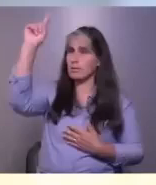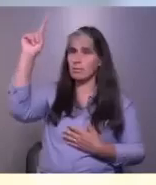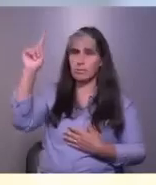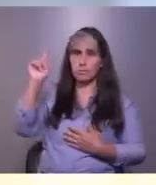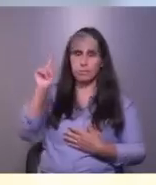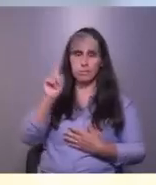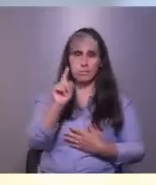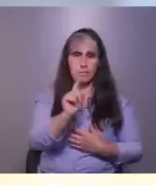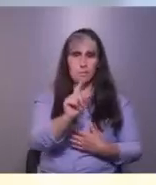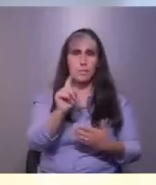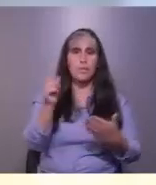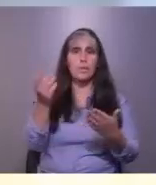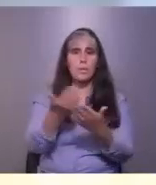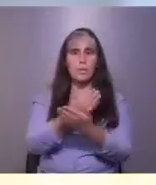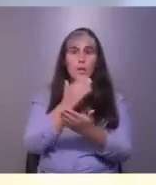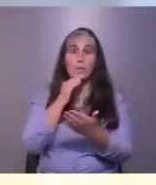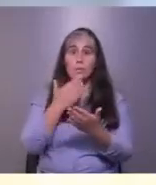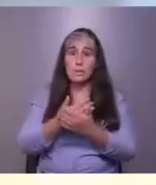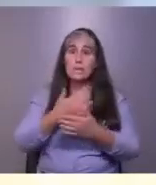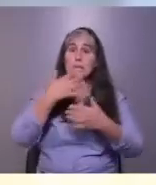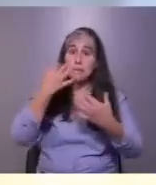o pão que nos garante o céu.